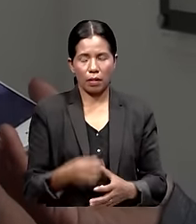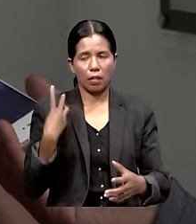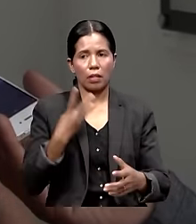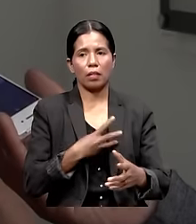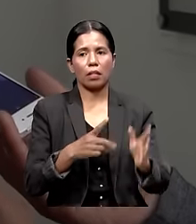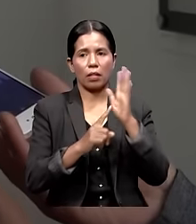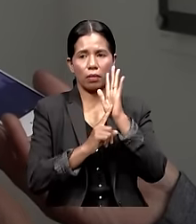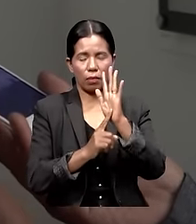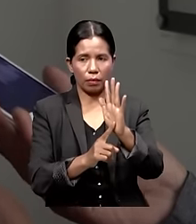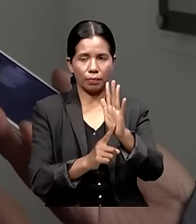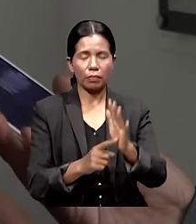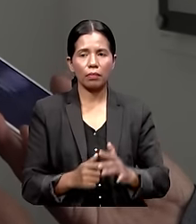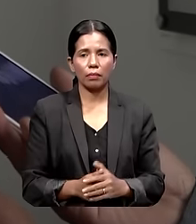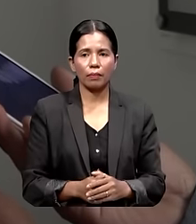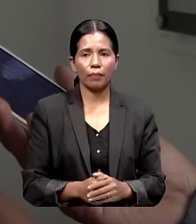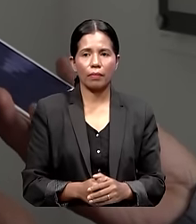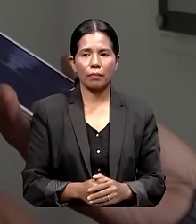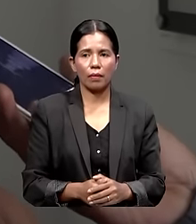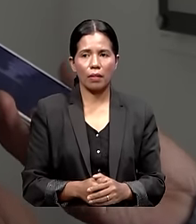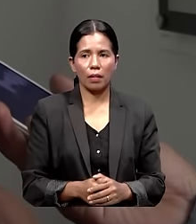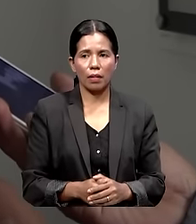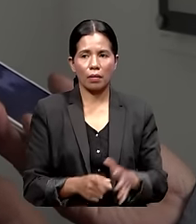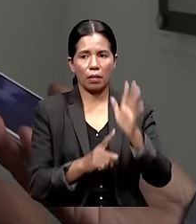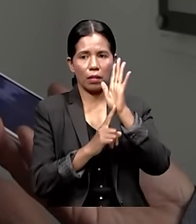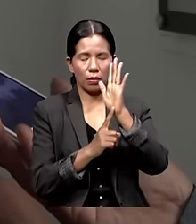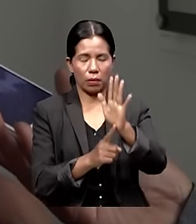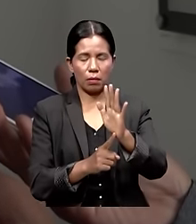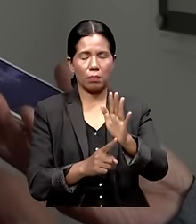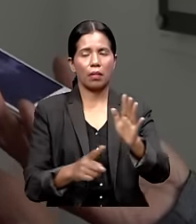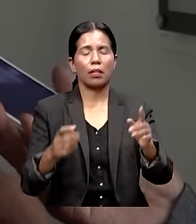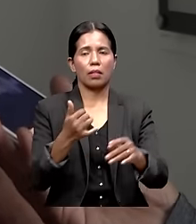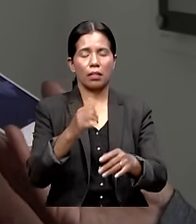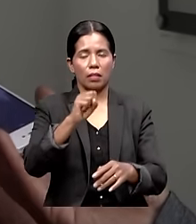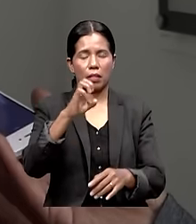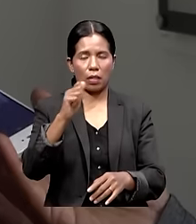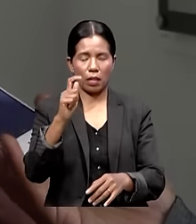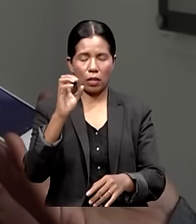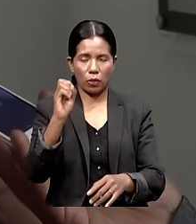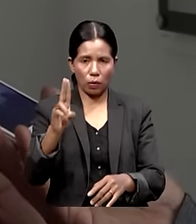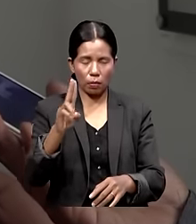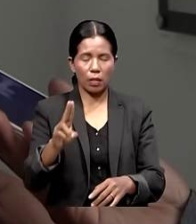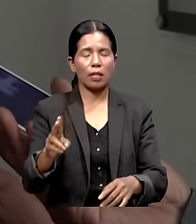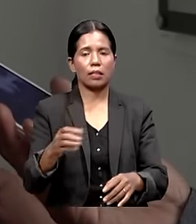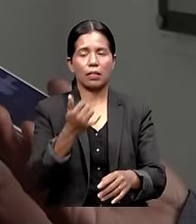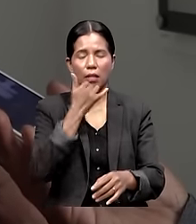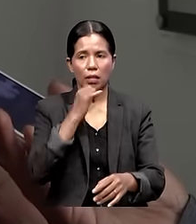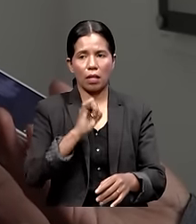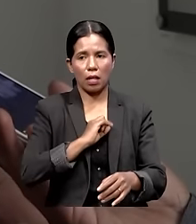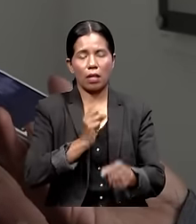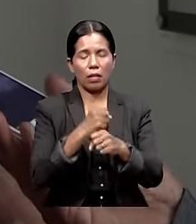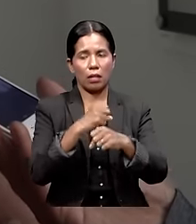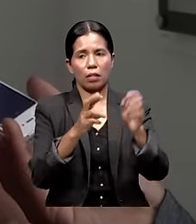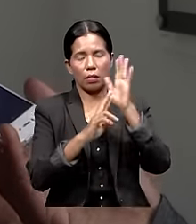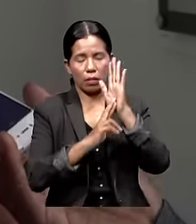saine lavele dun salaret baseato ato aten istorli hawale la relatorio na